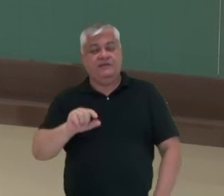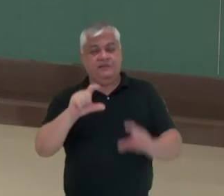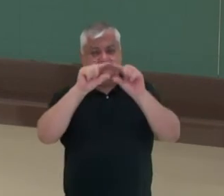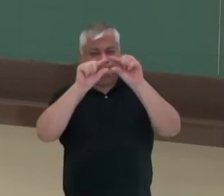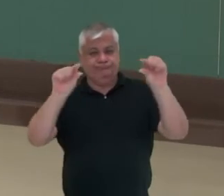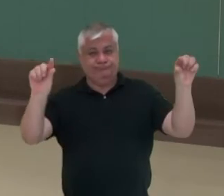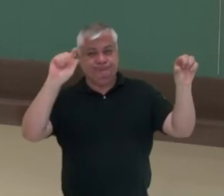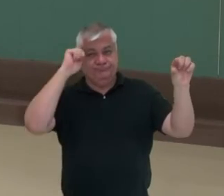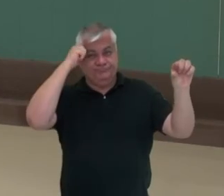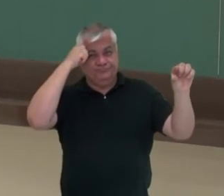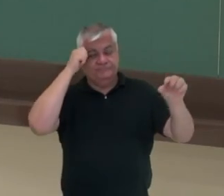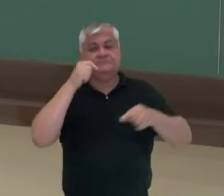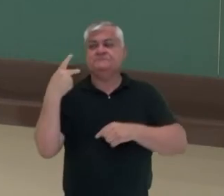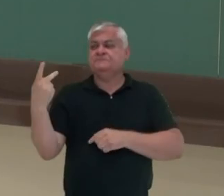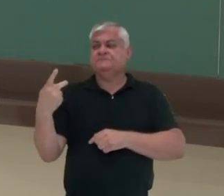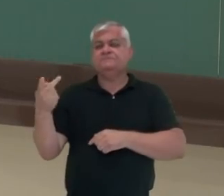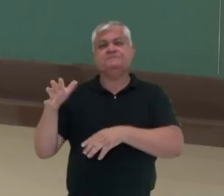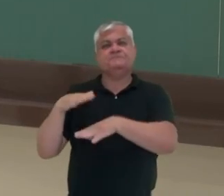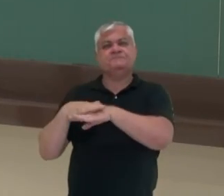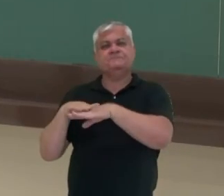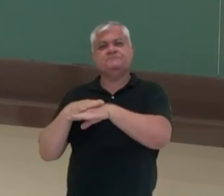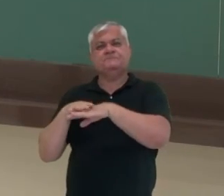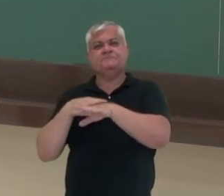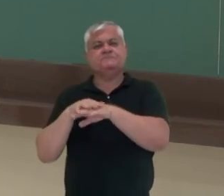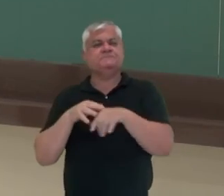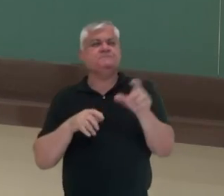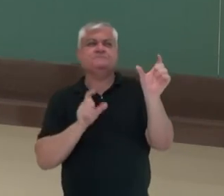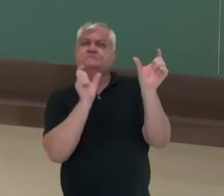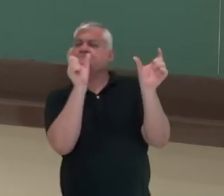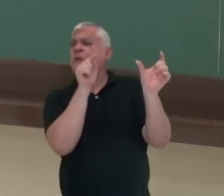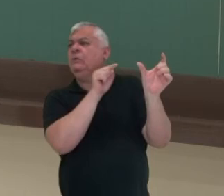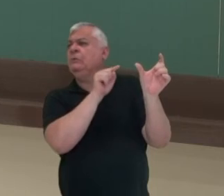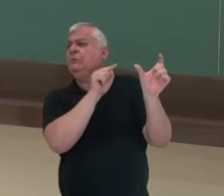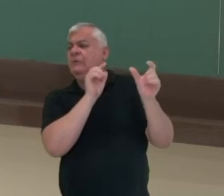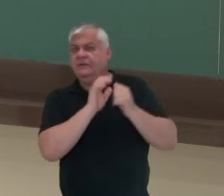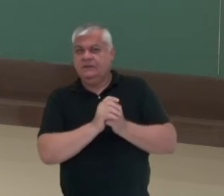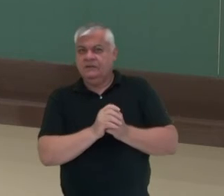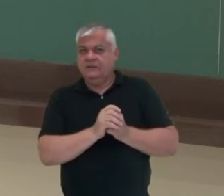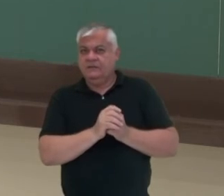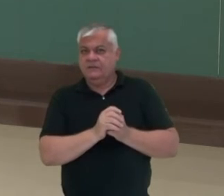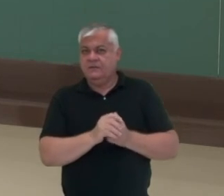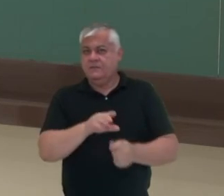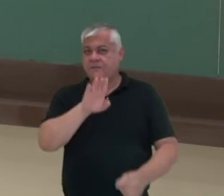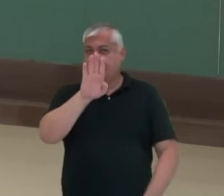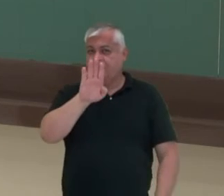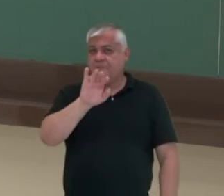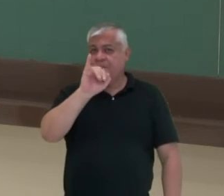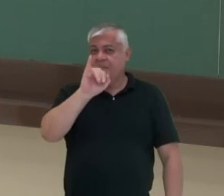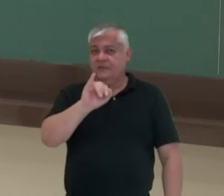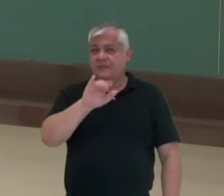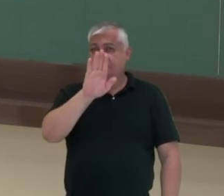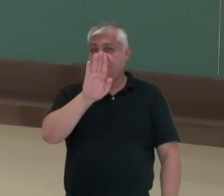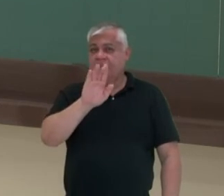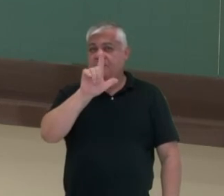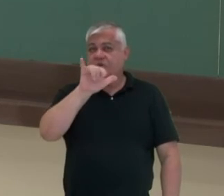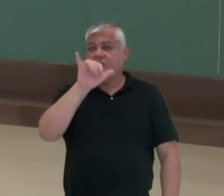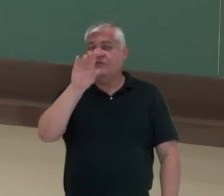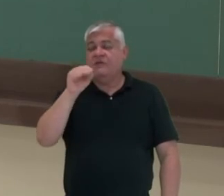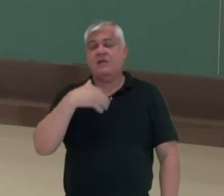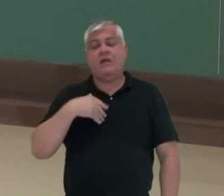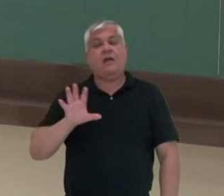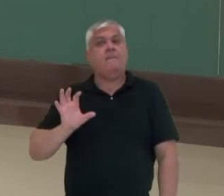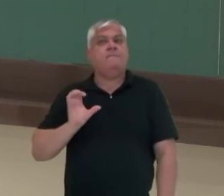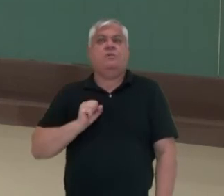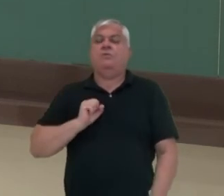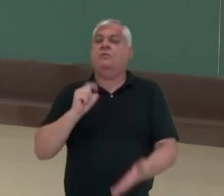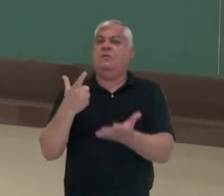aí, na conversa de vocês podem ver que a bibliofilia é o amor aos livros, né? Bíblia é